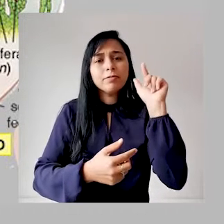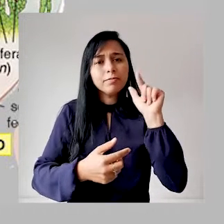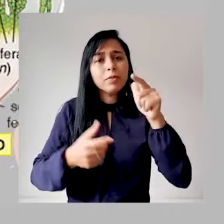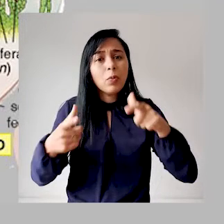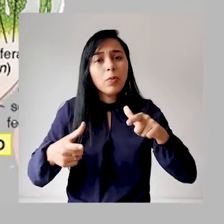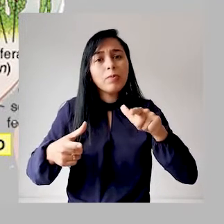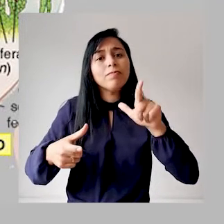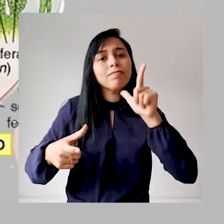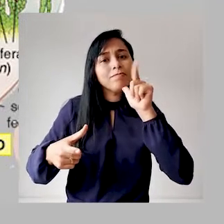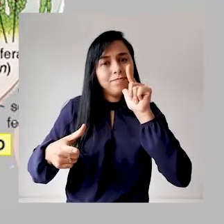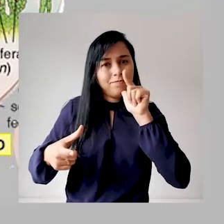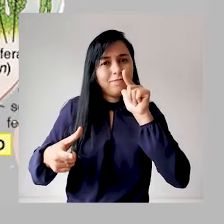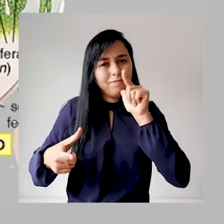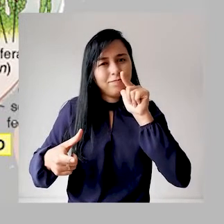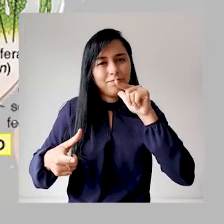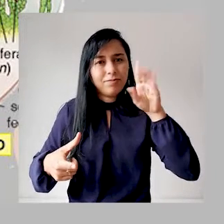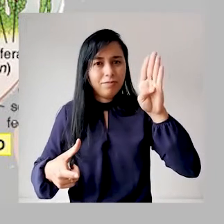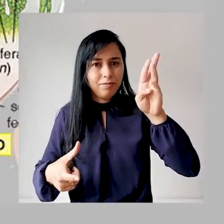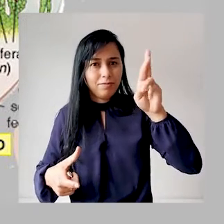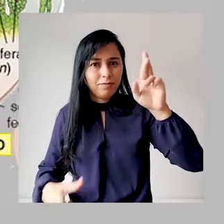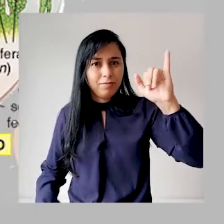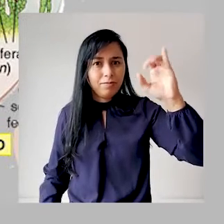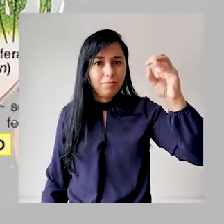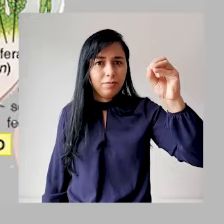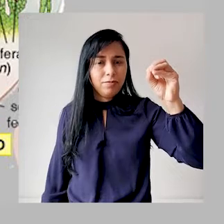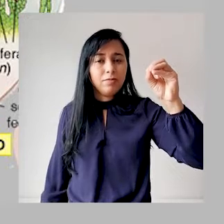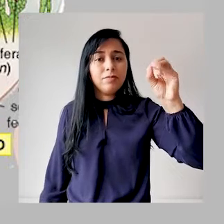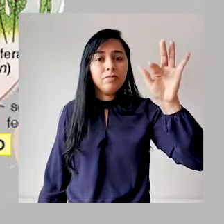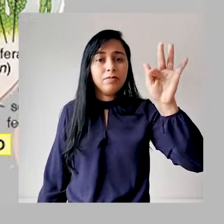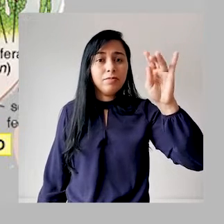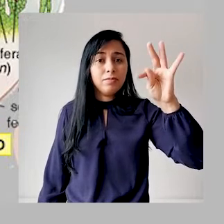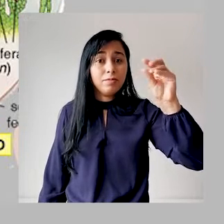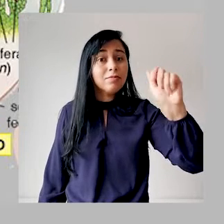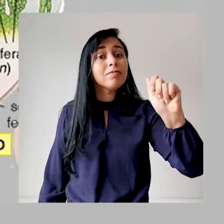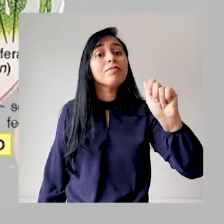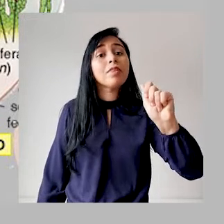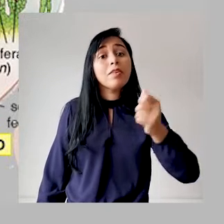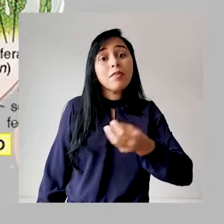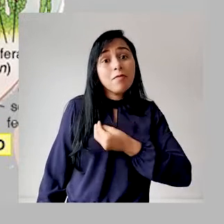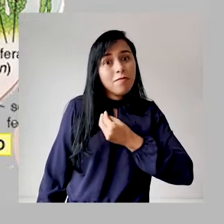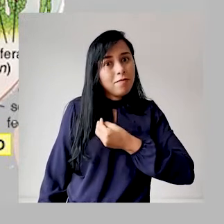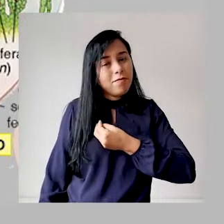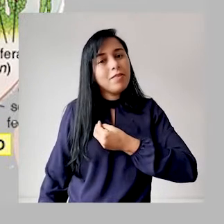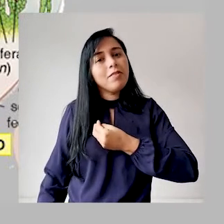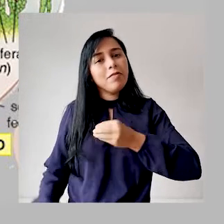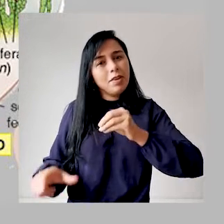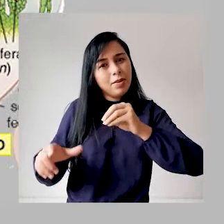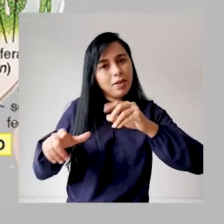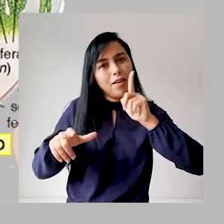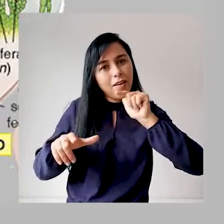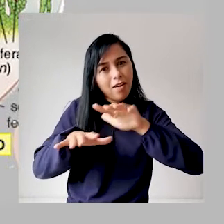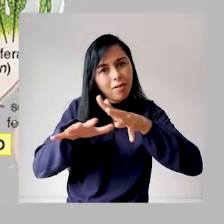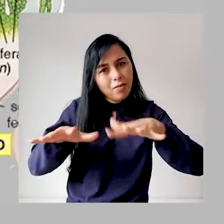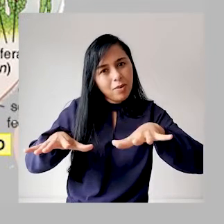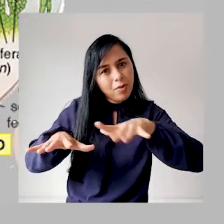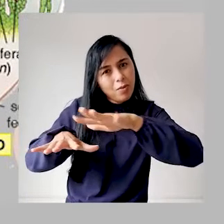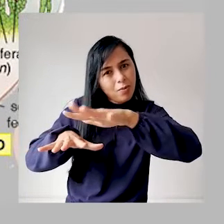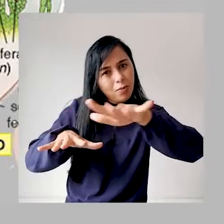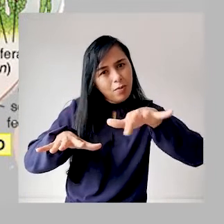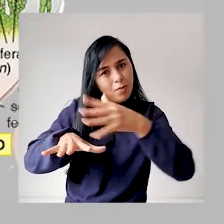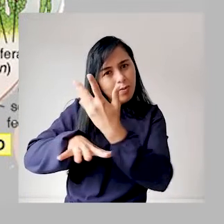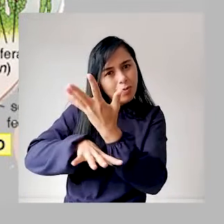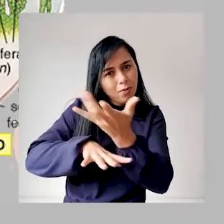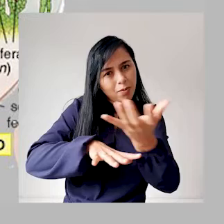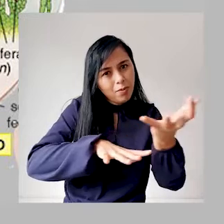necessariamente um lugar cheio de água, eles sempre vivem em locais úmidos e esses